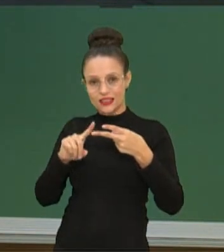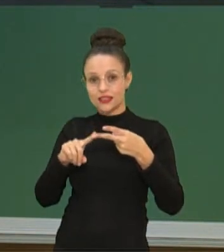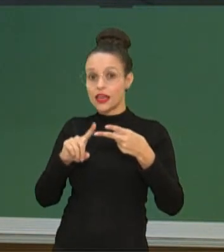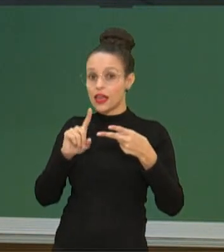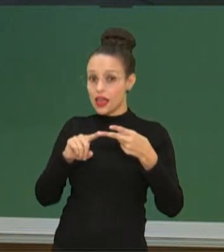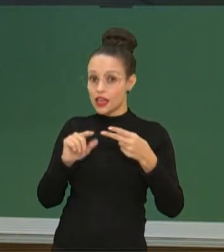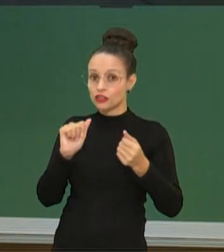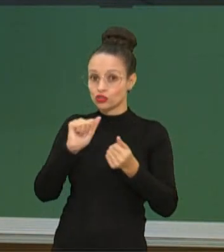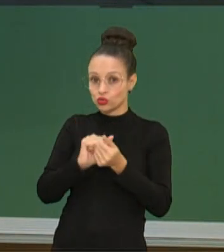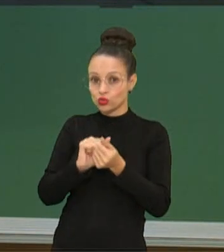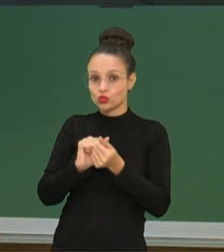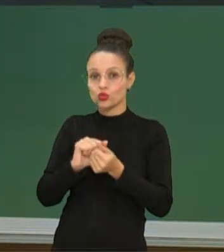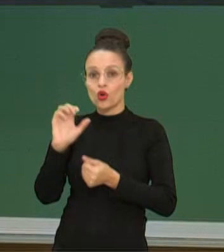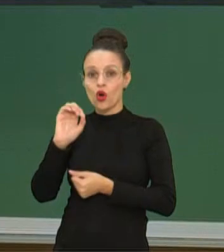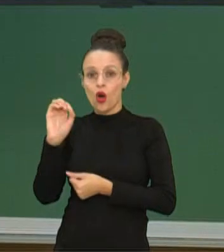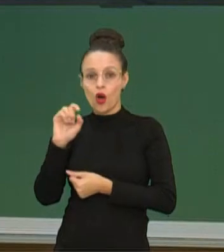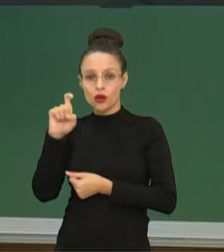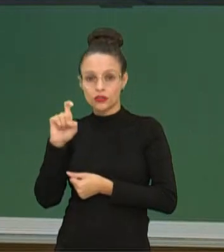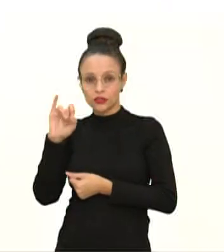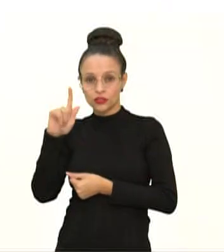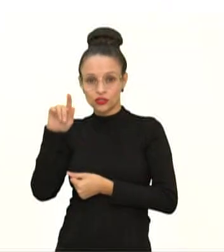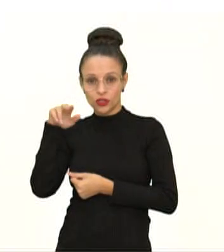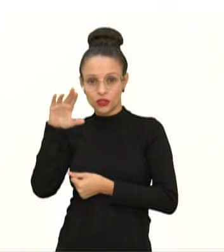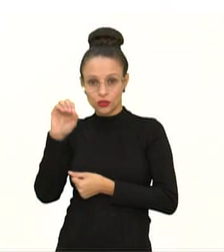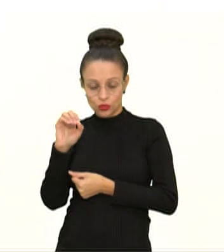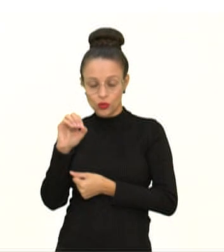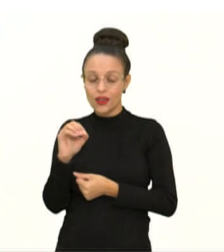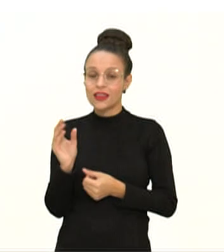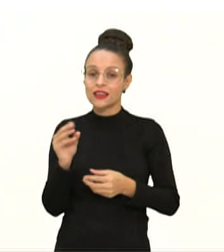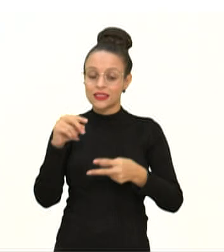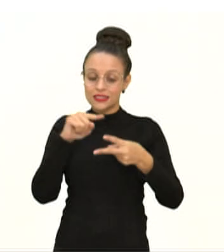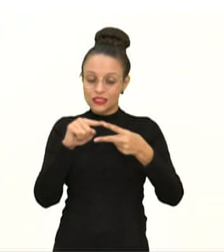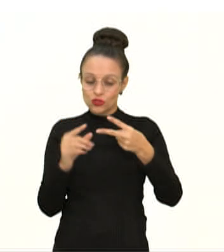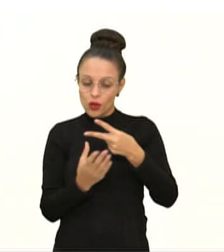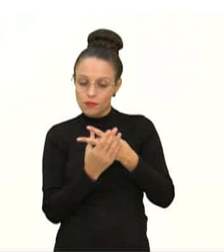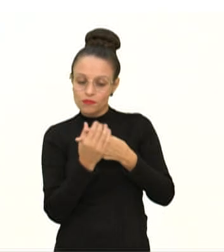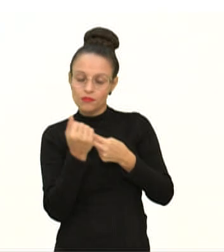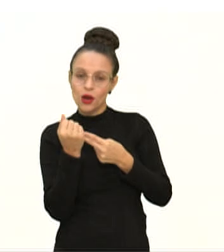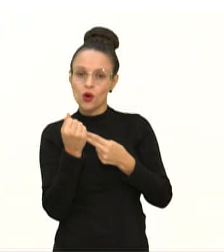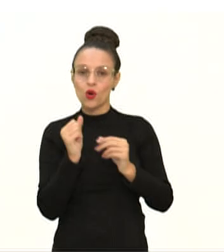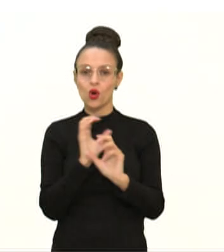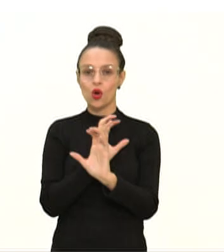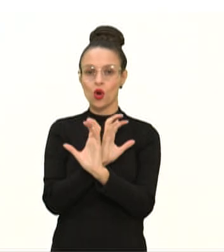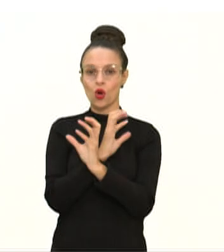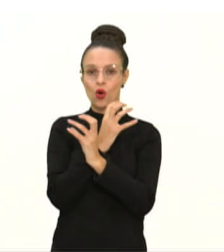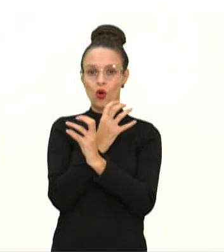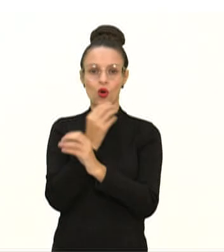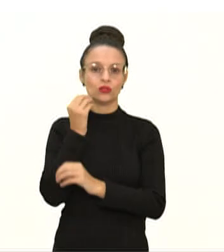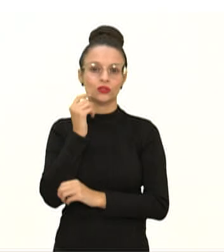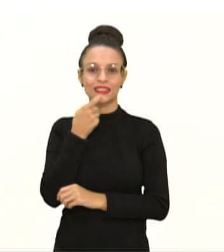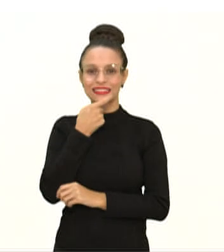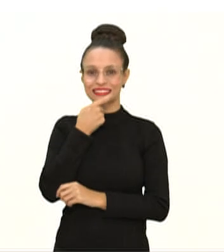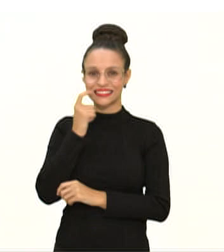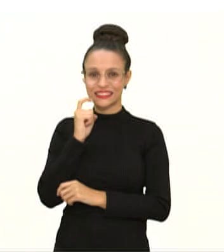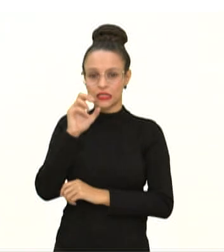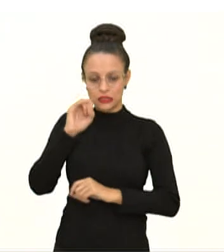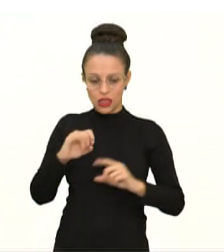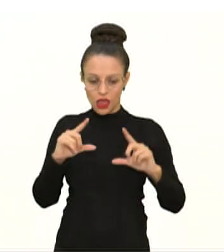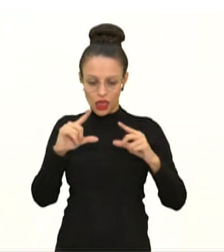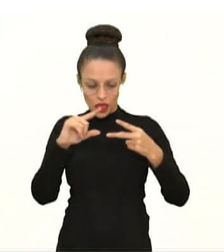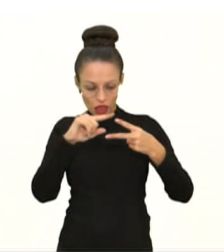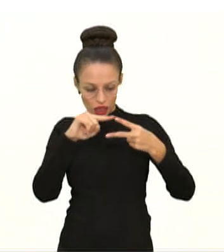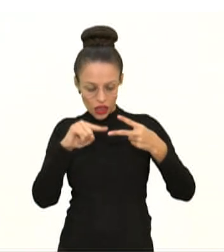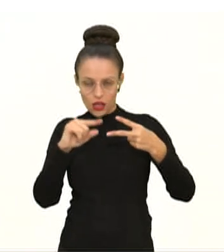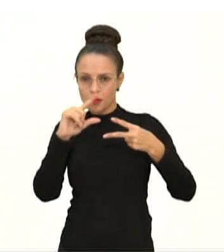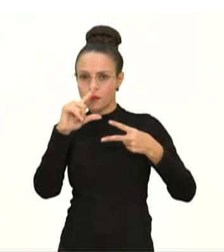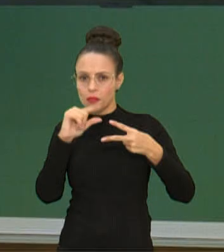tá? Esses dois, eles vão compor os nossos ossos e os nossos dentes. Então, se a gente tiver uma dose baixa